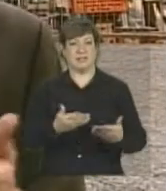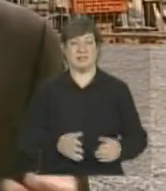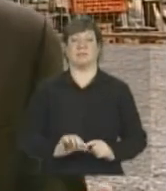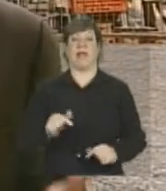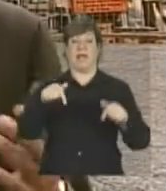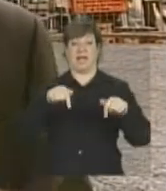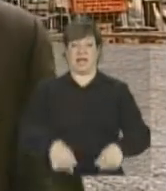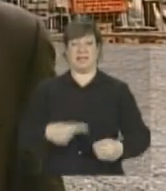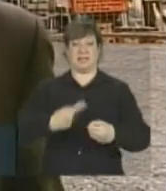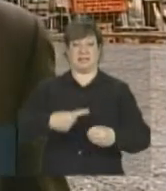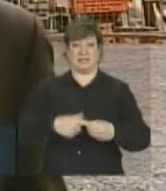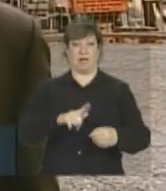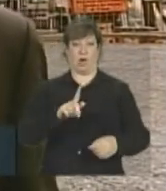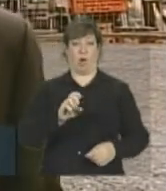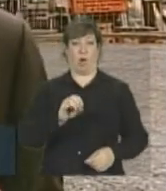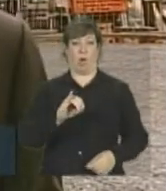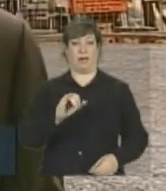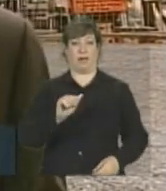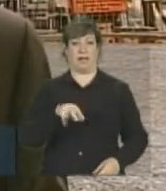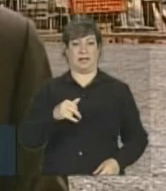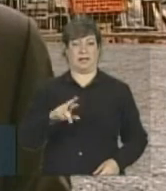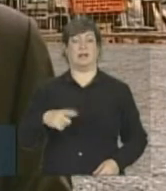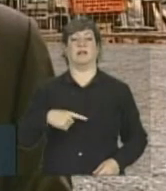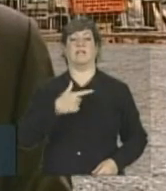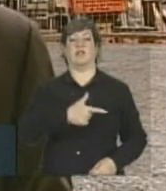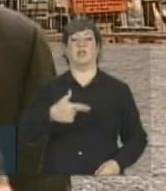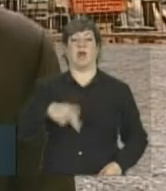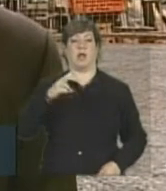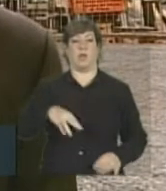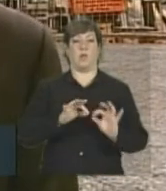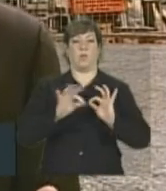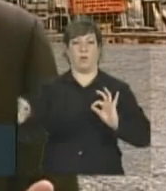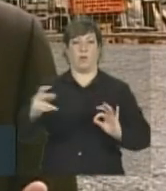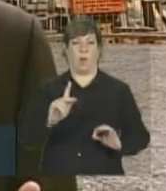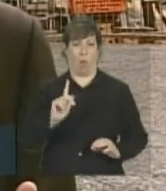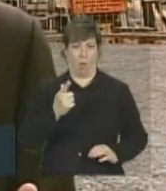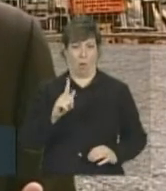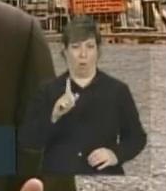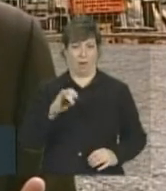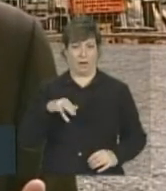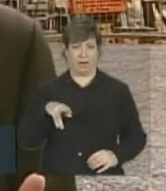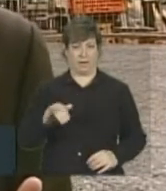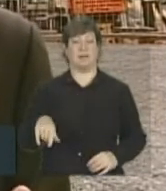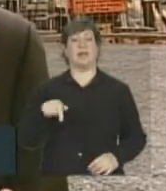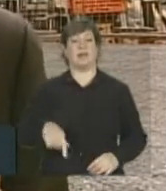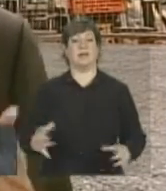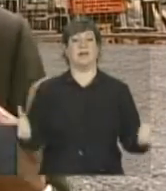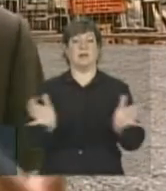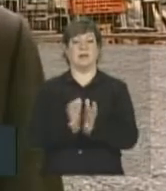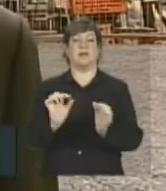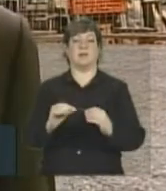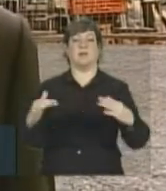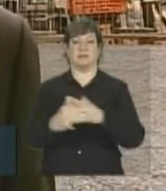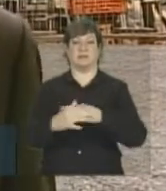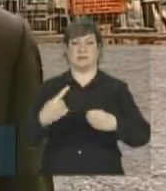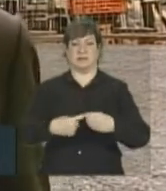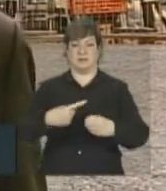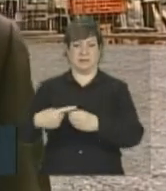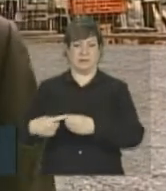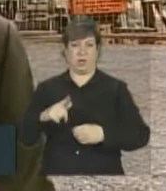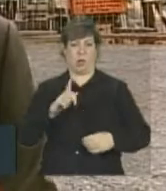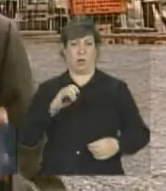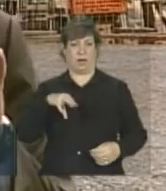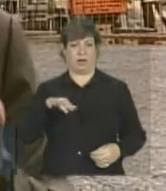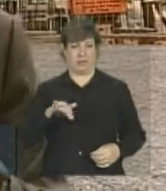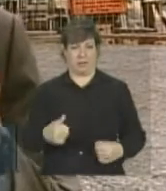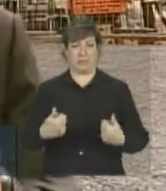Renata aqui em Goianira a cidade que fica localizada a 22 km de Goiânia na verdade Goianira faz parte da região metropolitana de